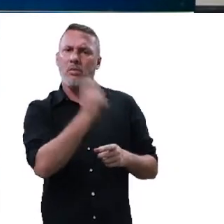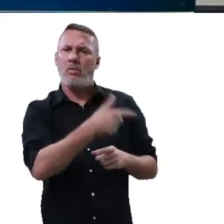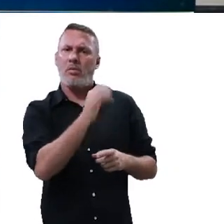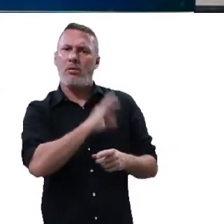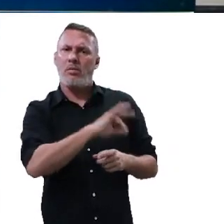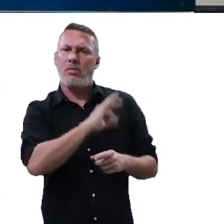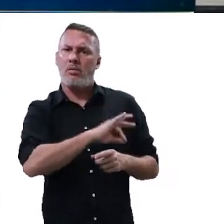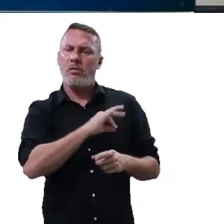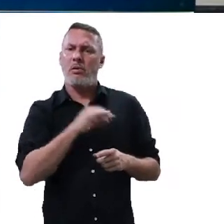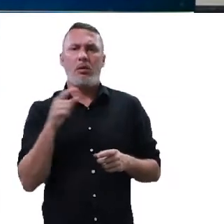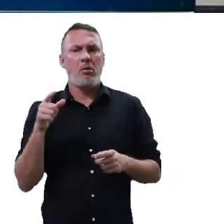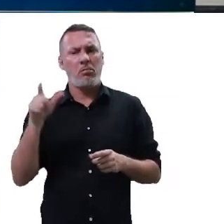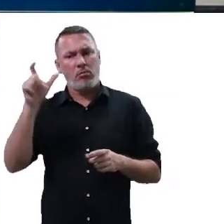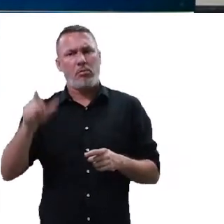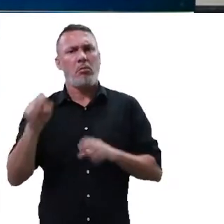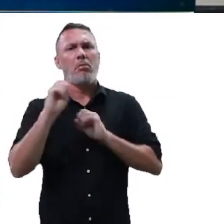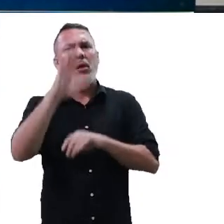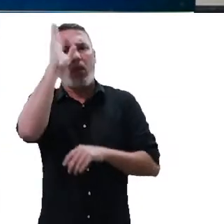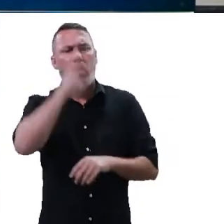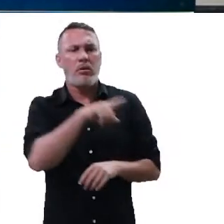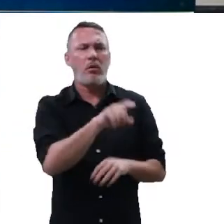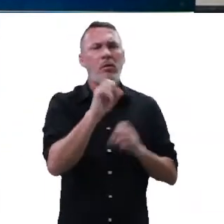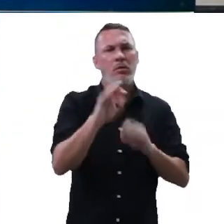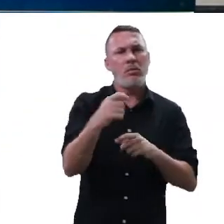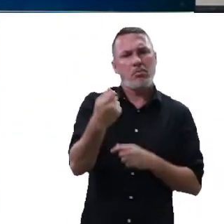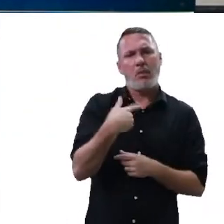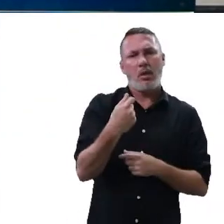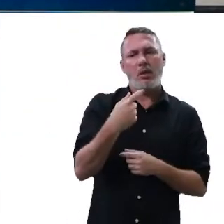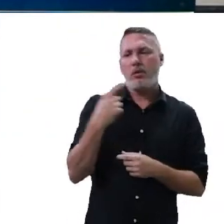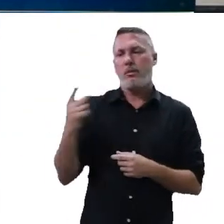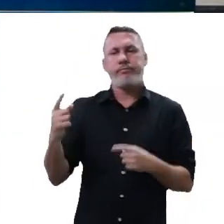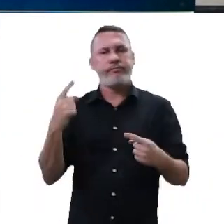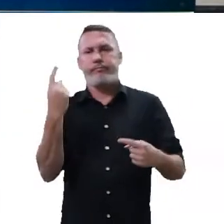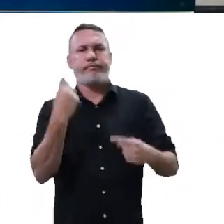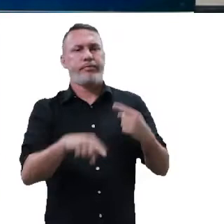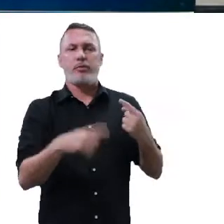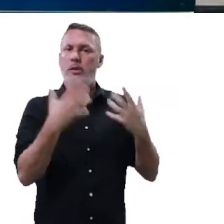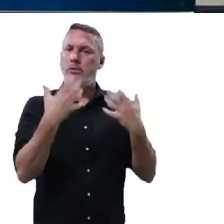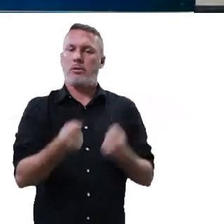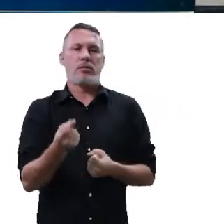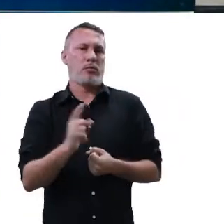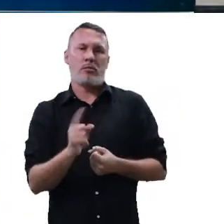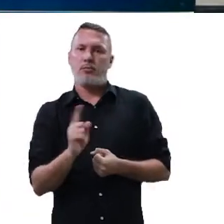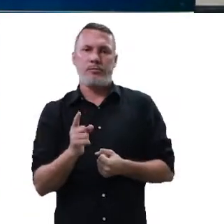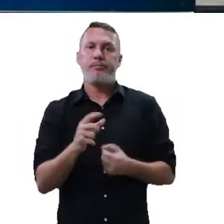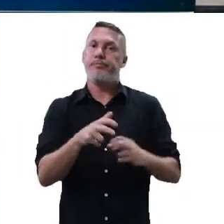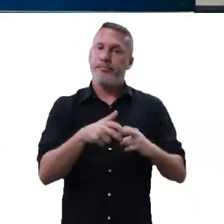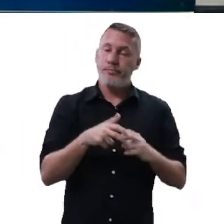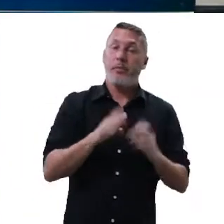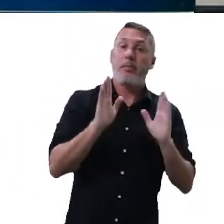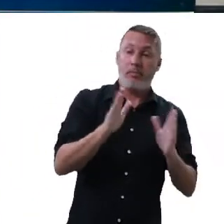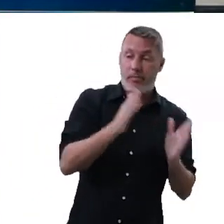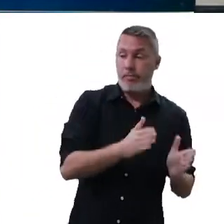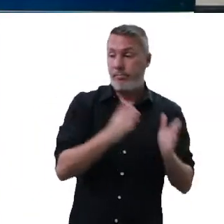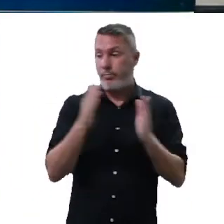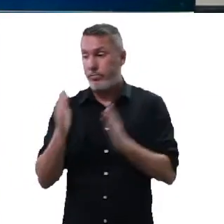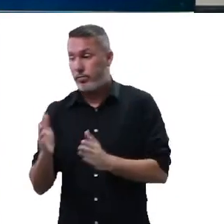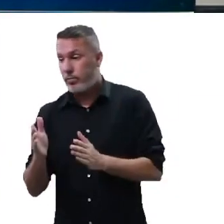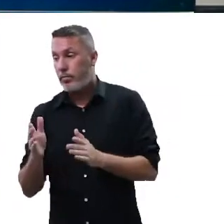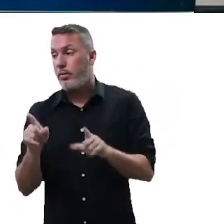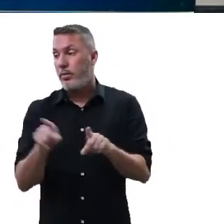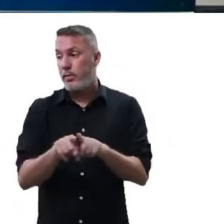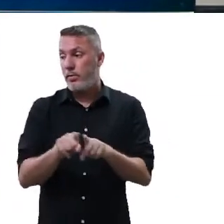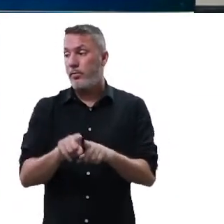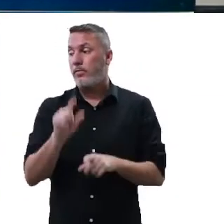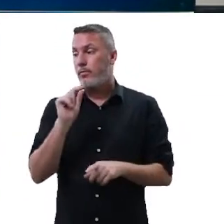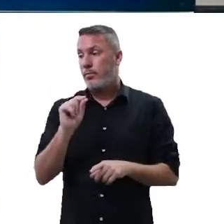seus ensinamentos, não era um ensinamento gratuito, era um ensinamento do qual eles cobravam para isso. No